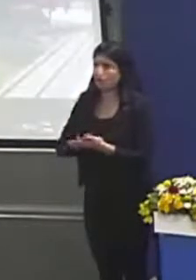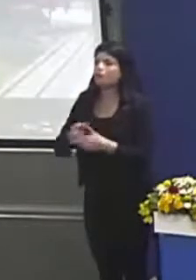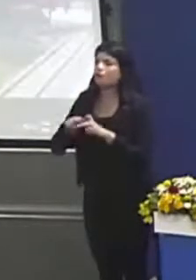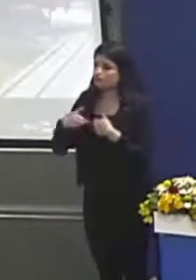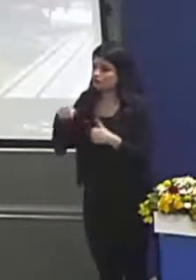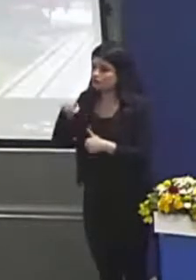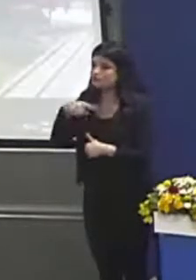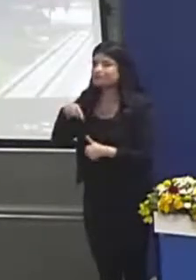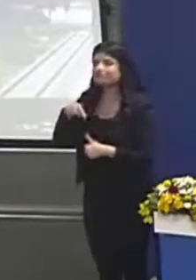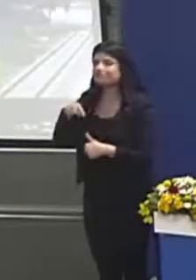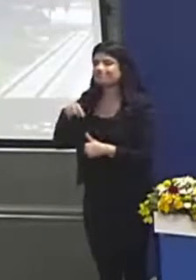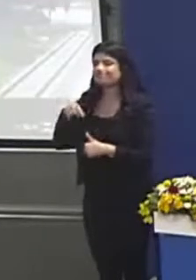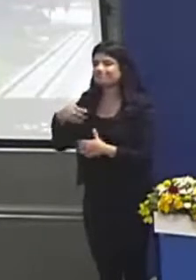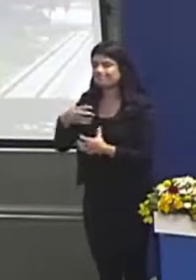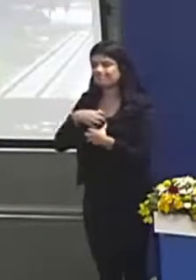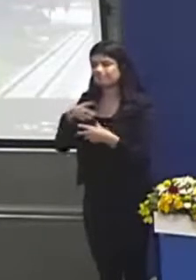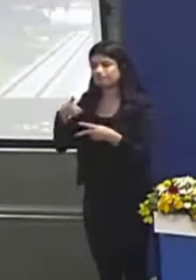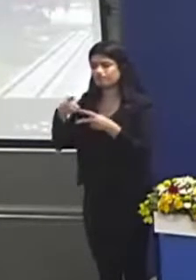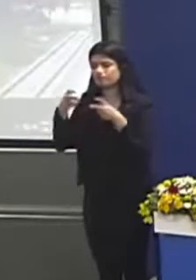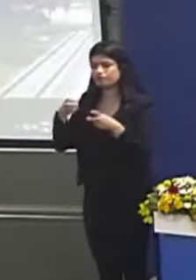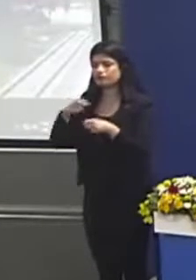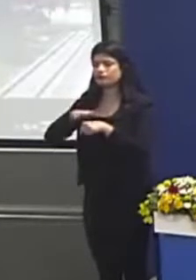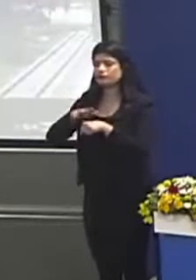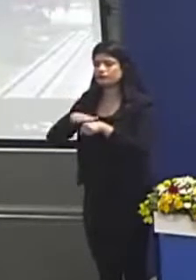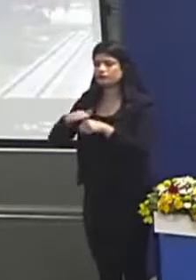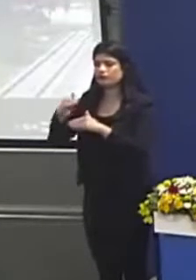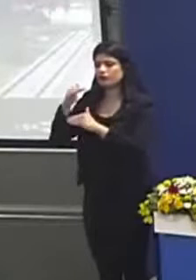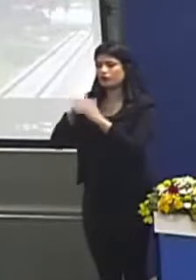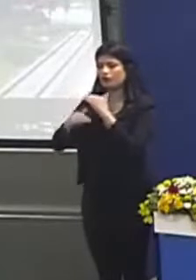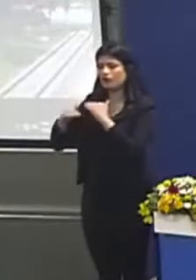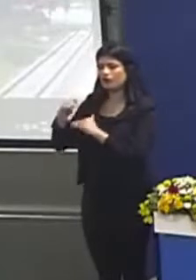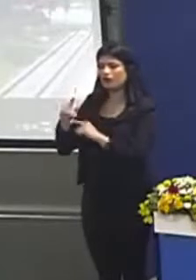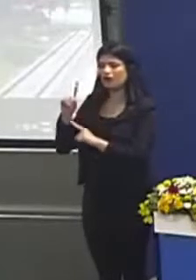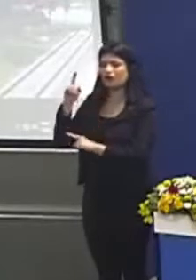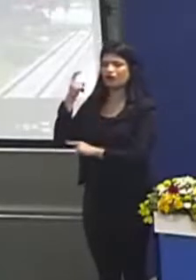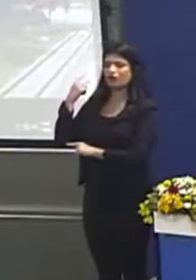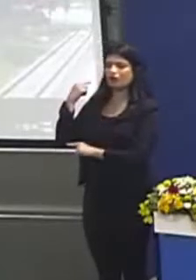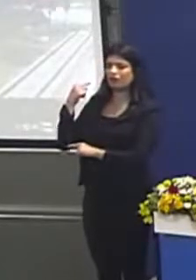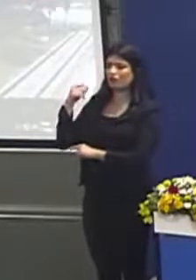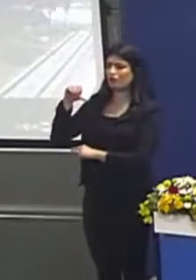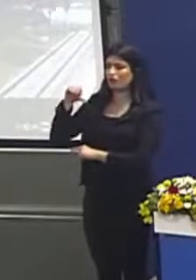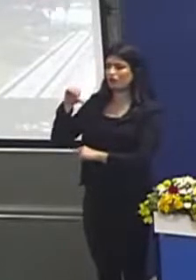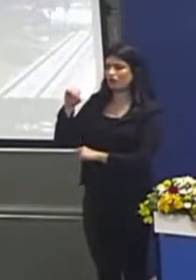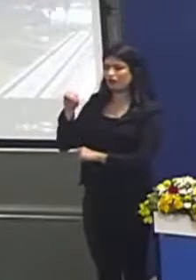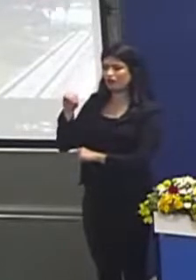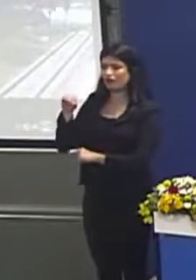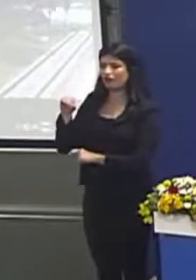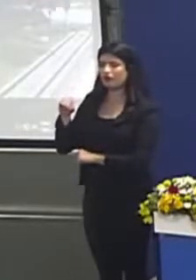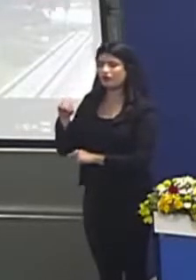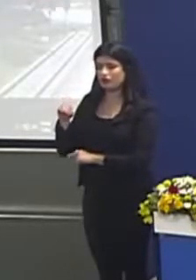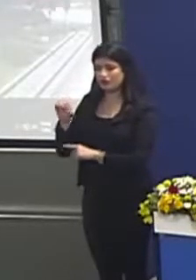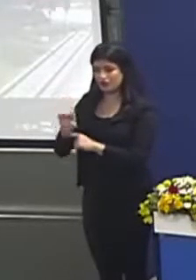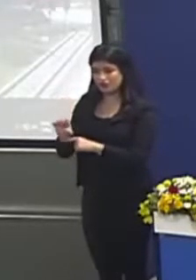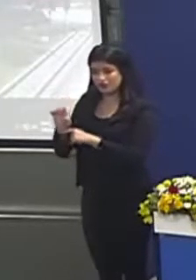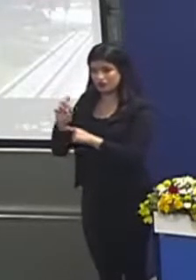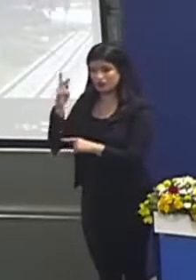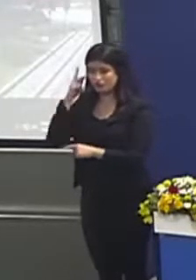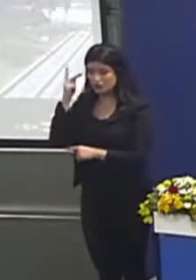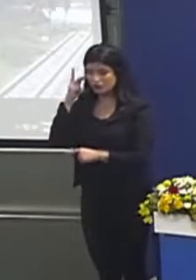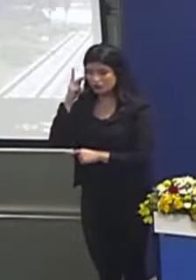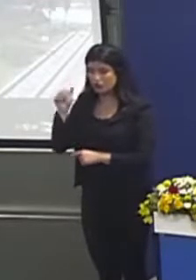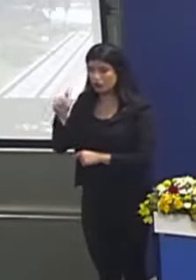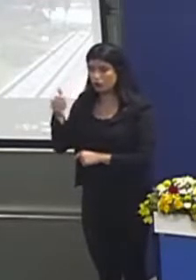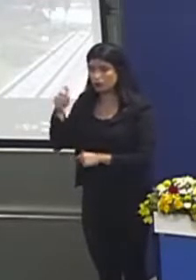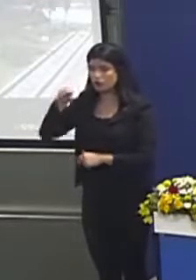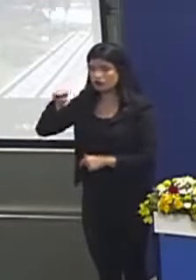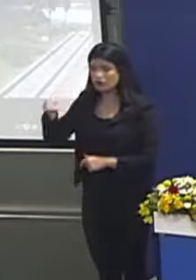nos faz retroceder ao árduo período vivenciado na década de 90. No estado de São Paulo, o número ultrapassa os 11 milhões de